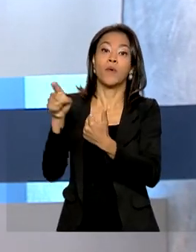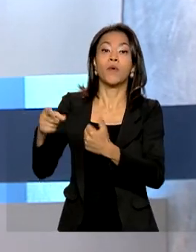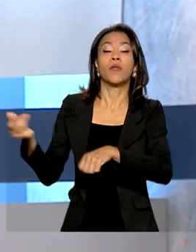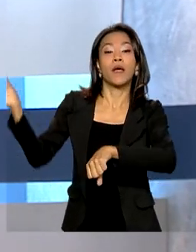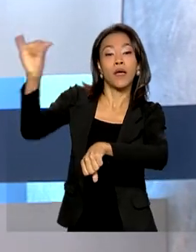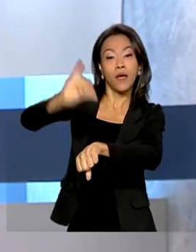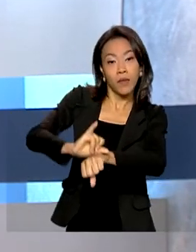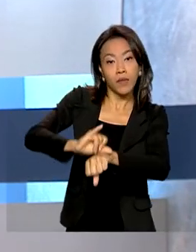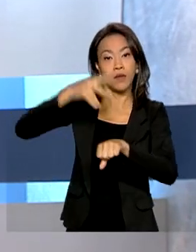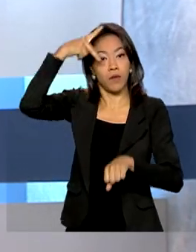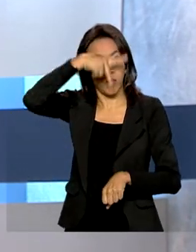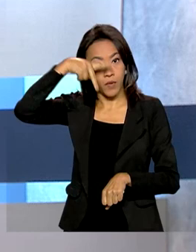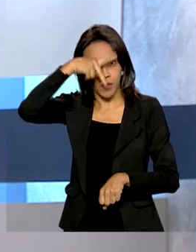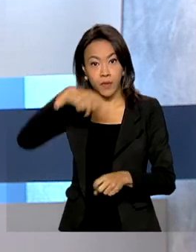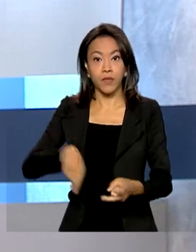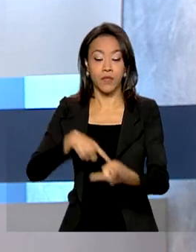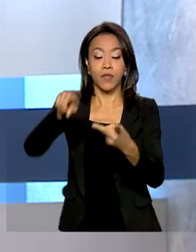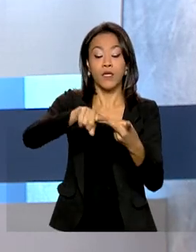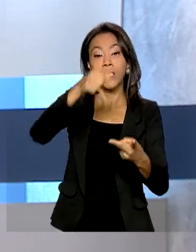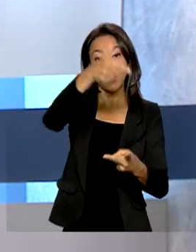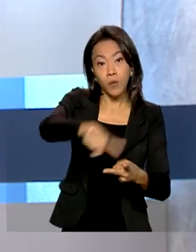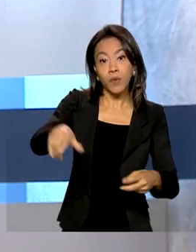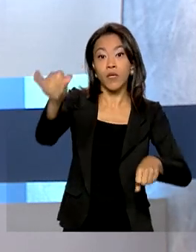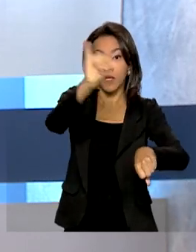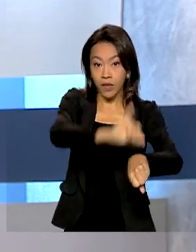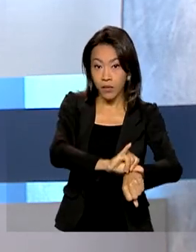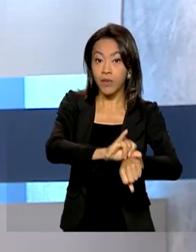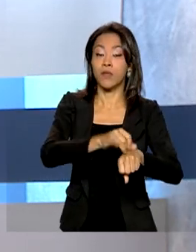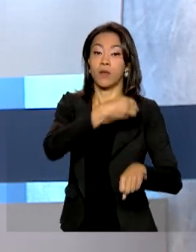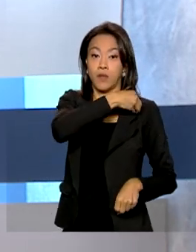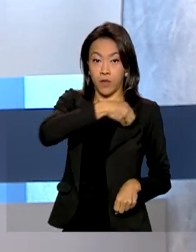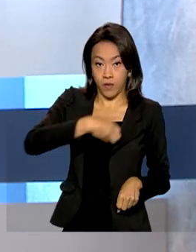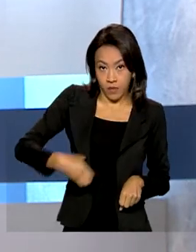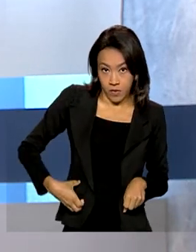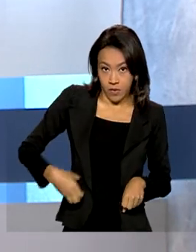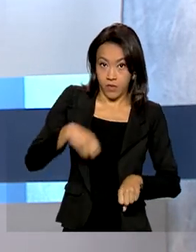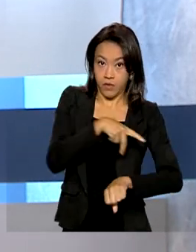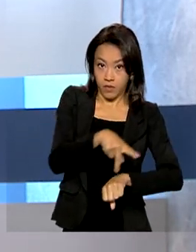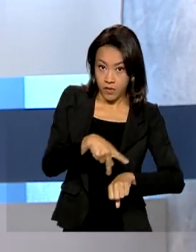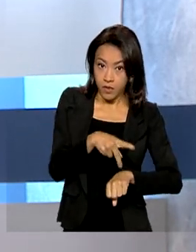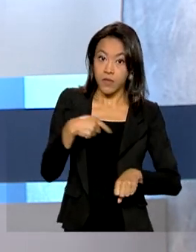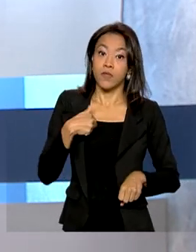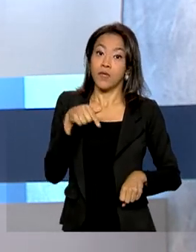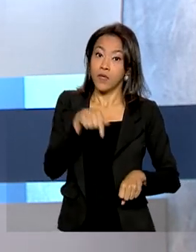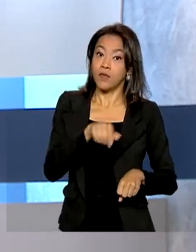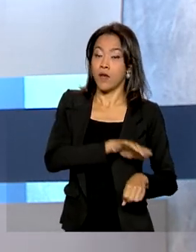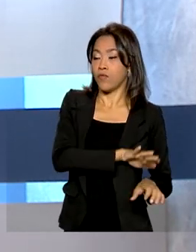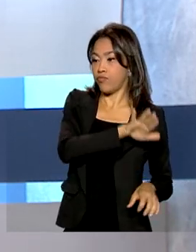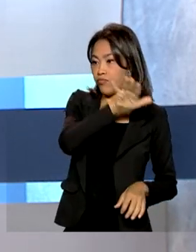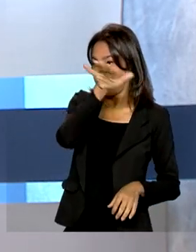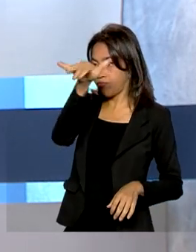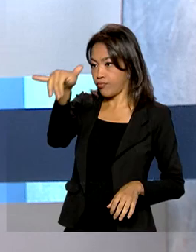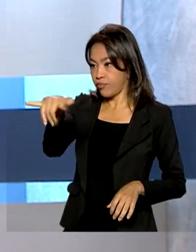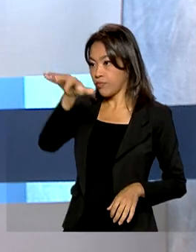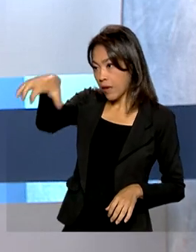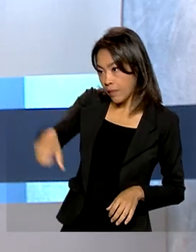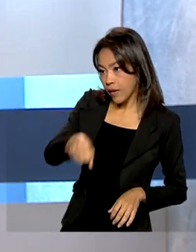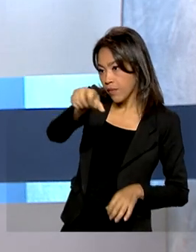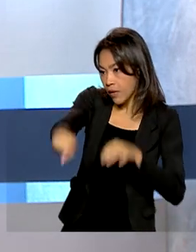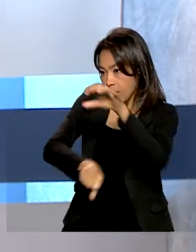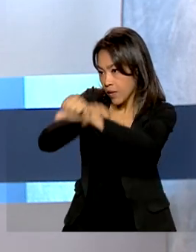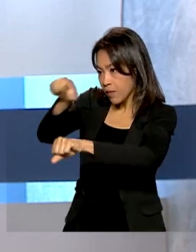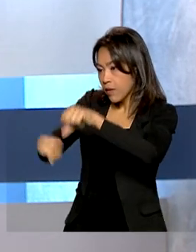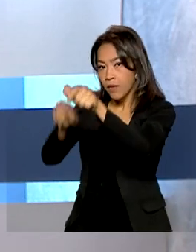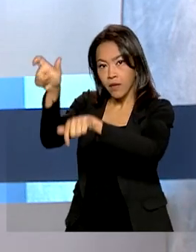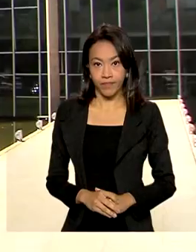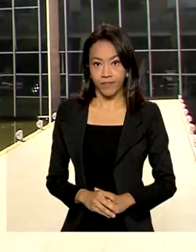Varsóvia, capital da Polônia, e em Siret, na Romênia. Os servidores fazem parte da Força-Tarefa de Resgate e Repatriação